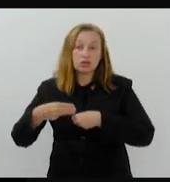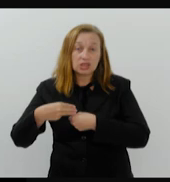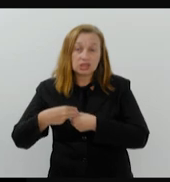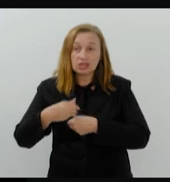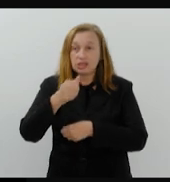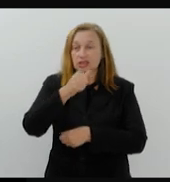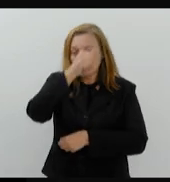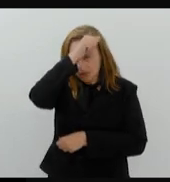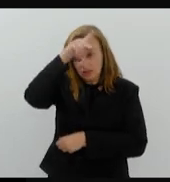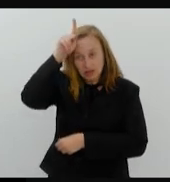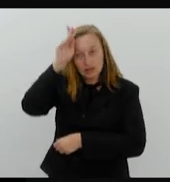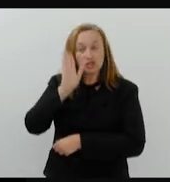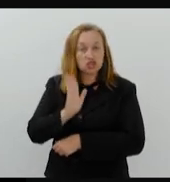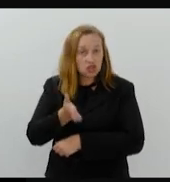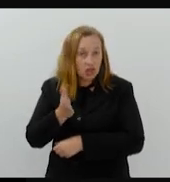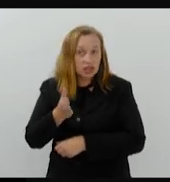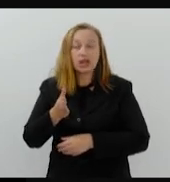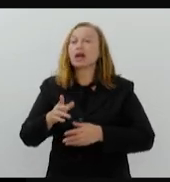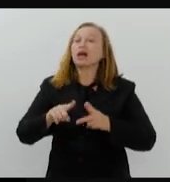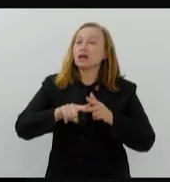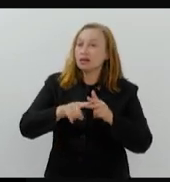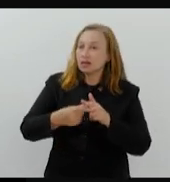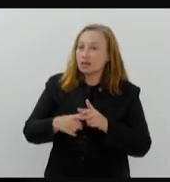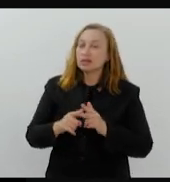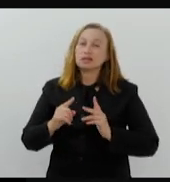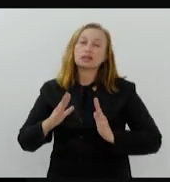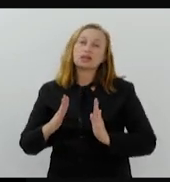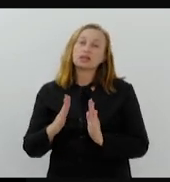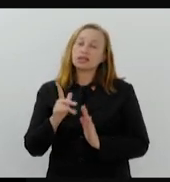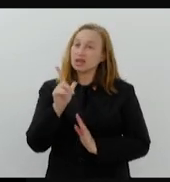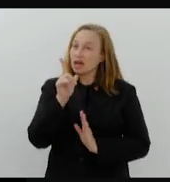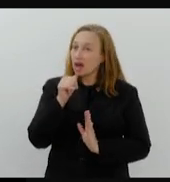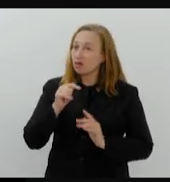está procedendo à regularização fundiária.